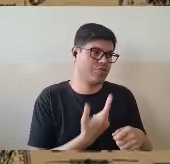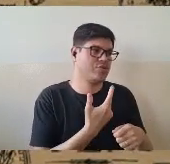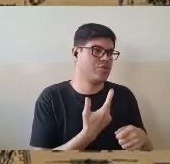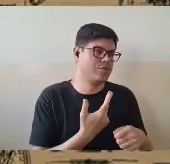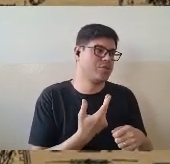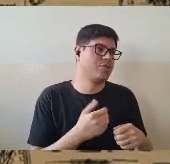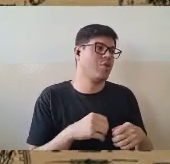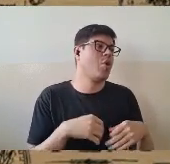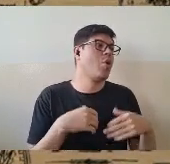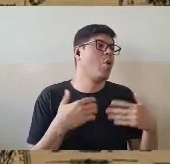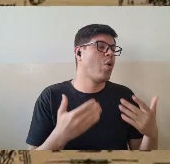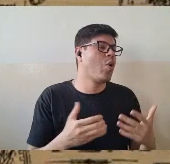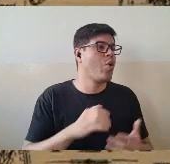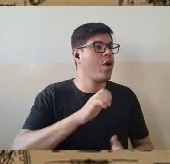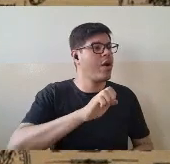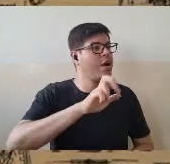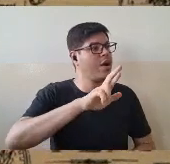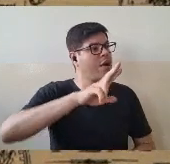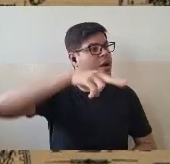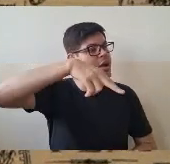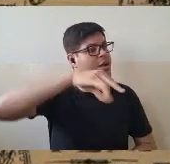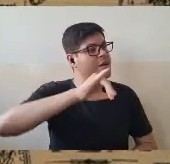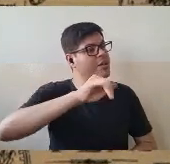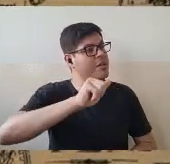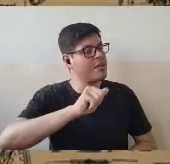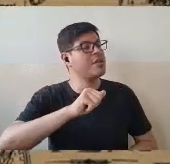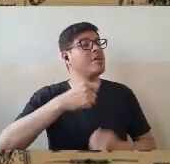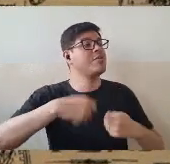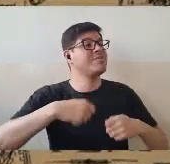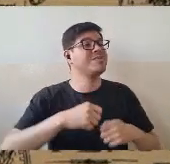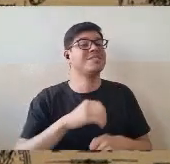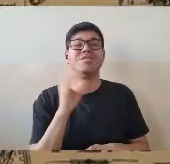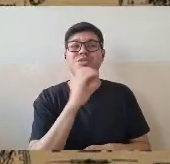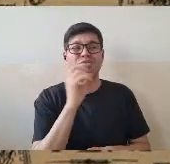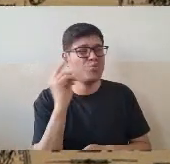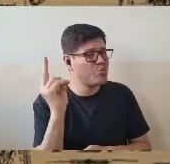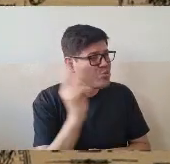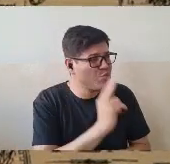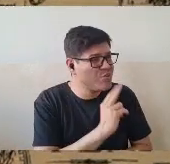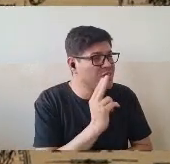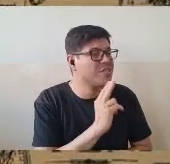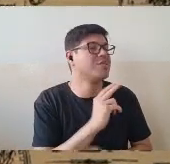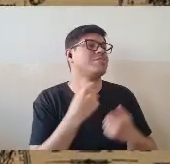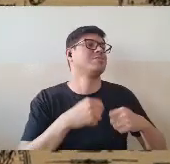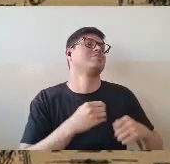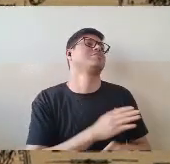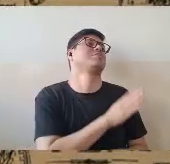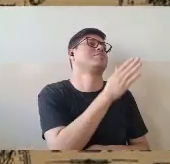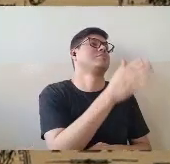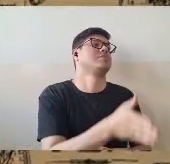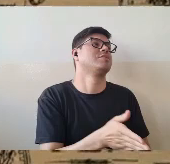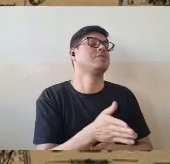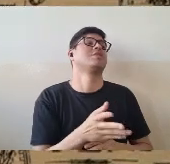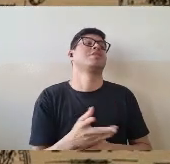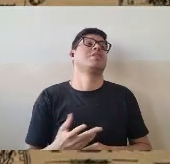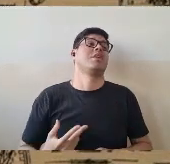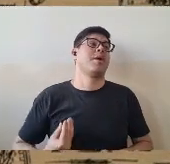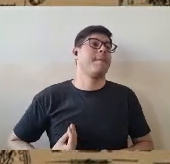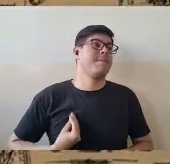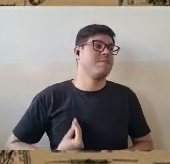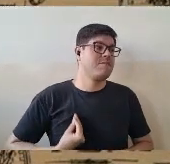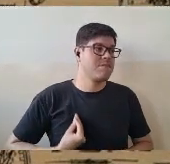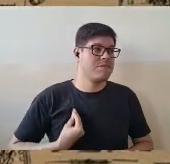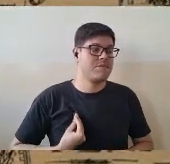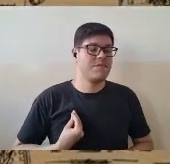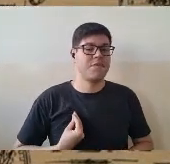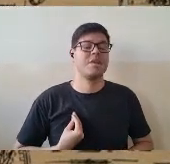emergência, realmente existe risco de vida, a gente não encontra atrapalhos. Não encontramos nenhuma vez, entendeu, obstáculo